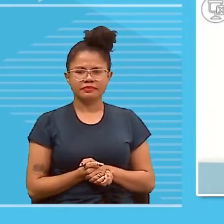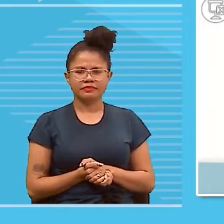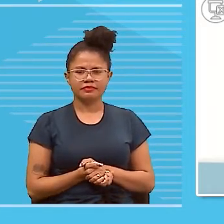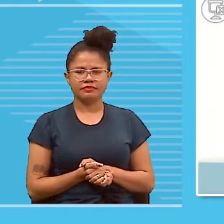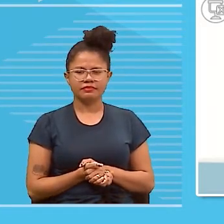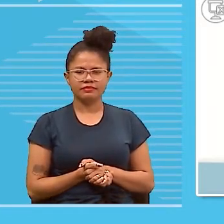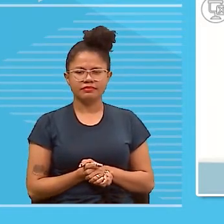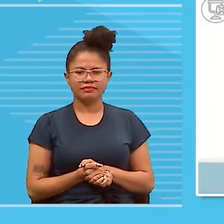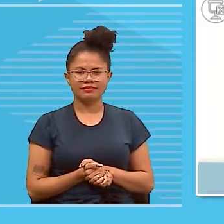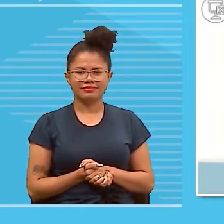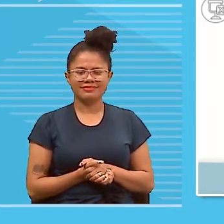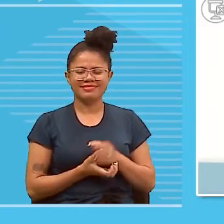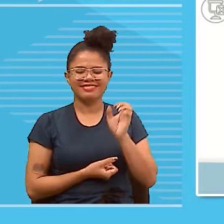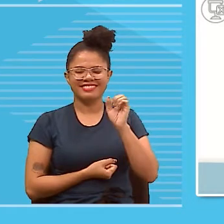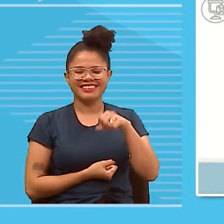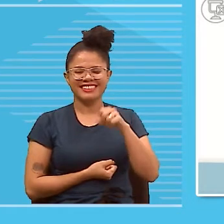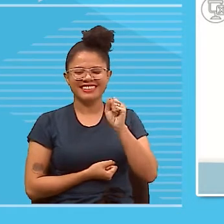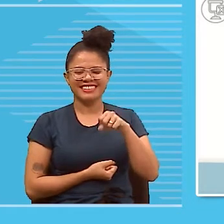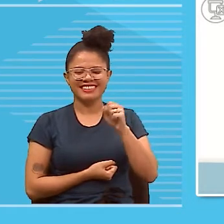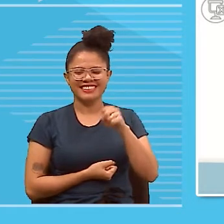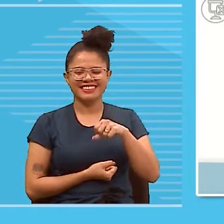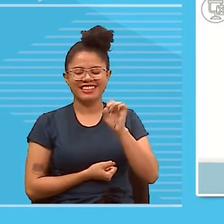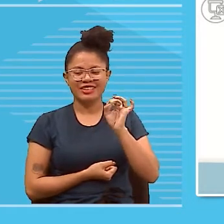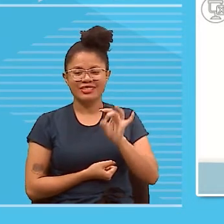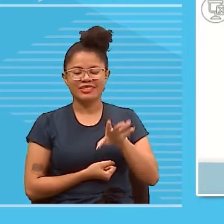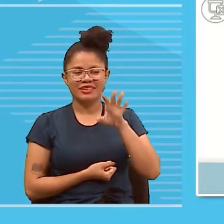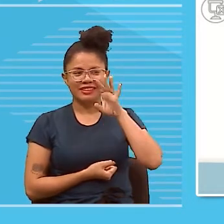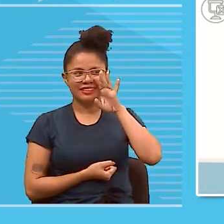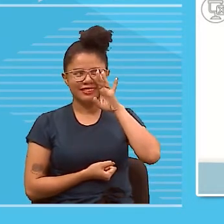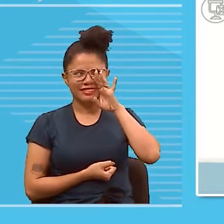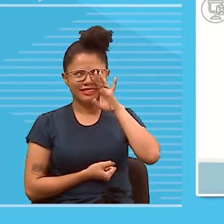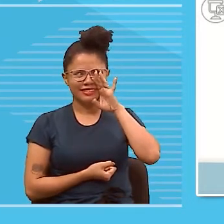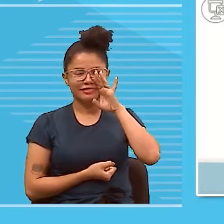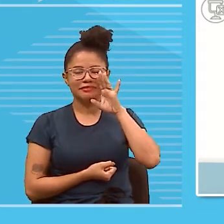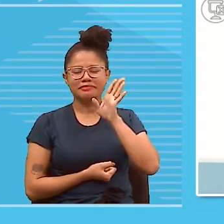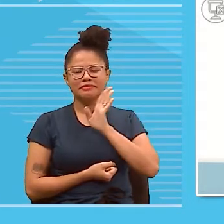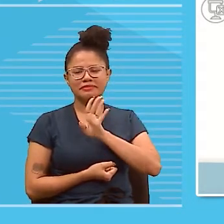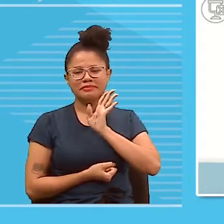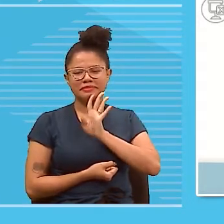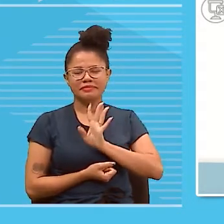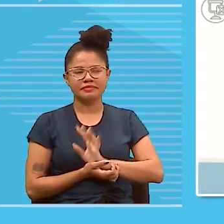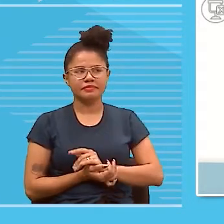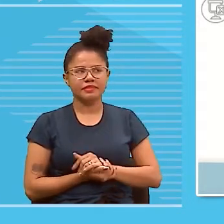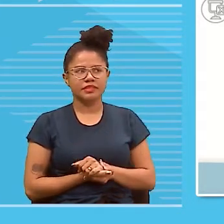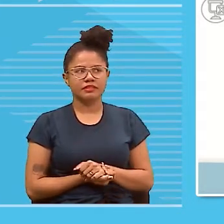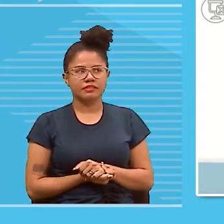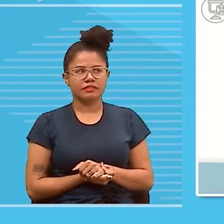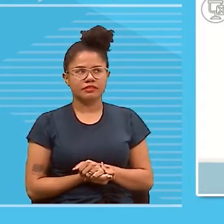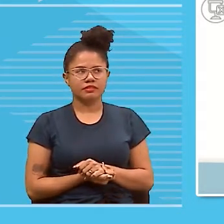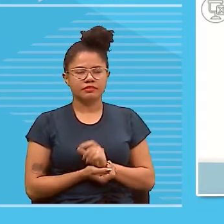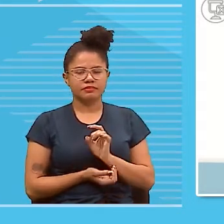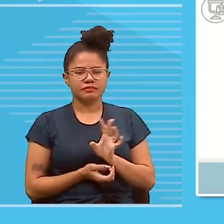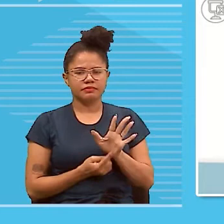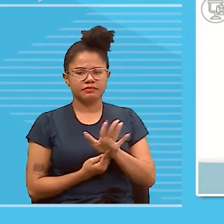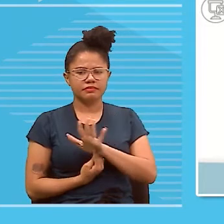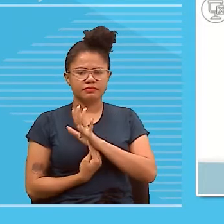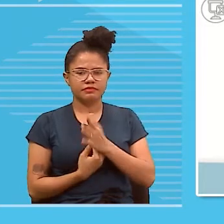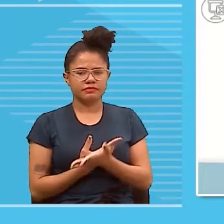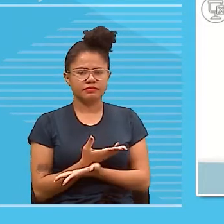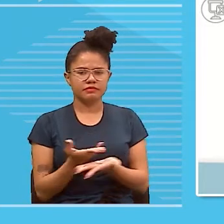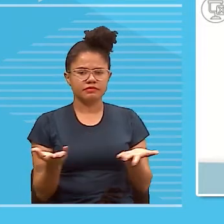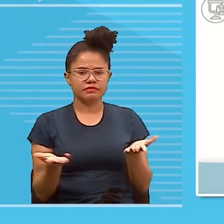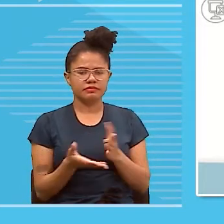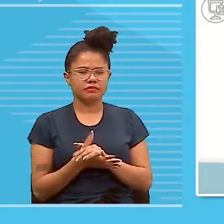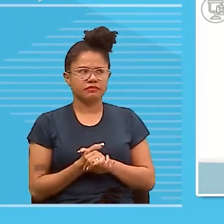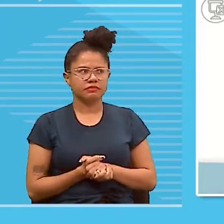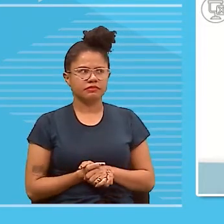senta Ah tá só observando né Beleza mas vamos lá eu vou eu só vou destacar uma coisinha bem aqui